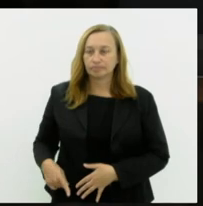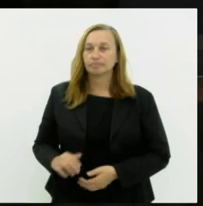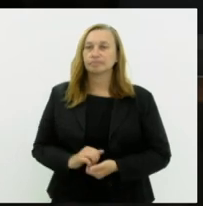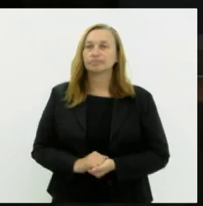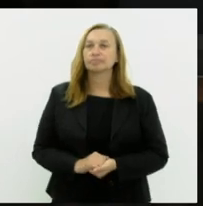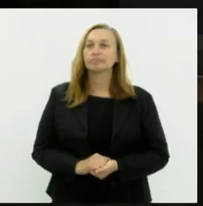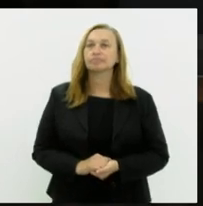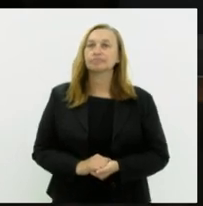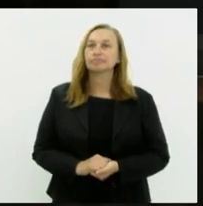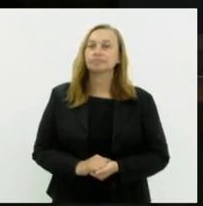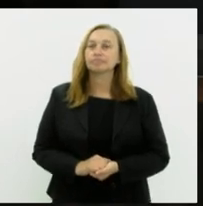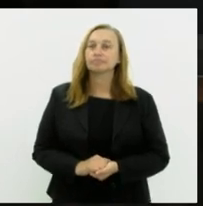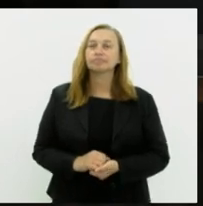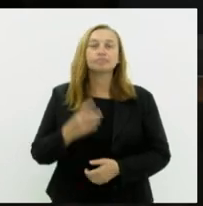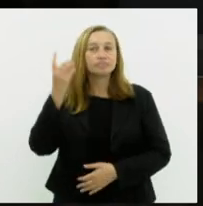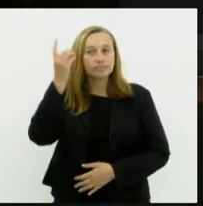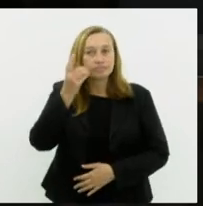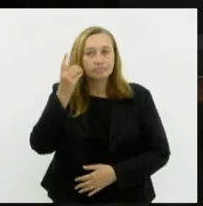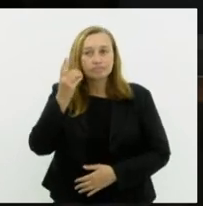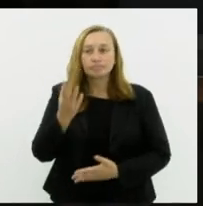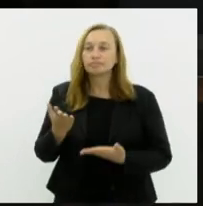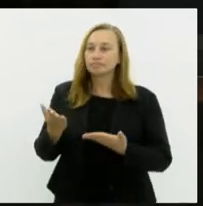ordem, deputado